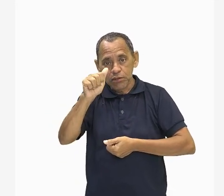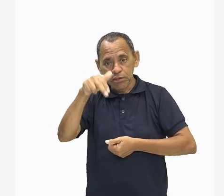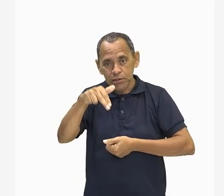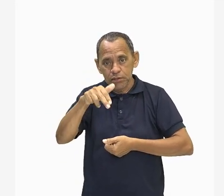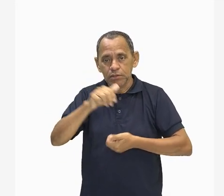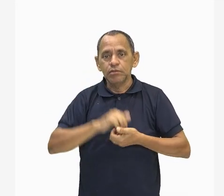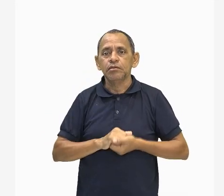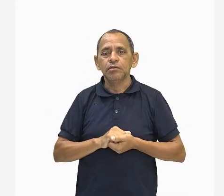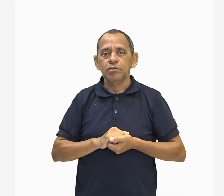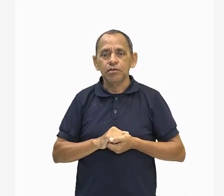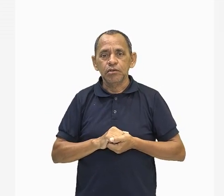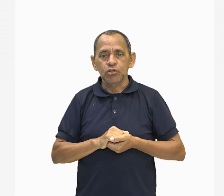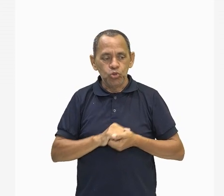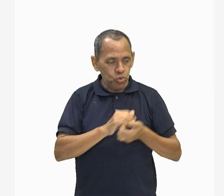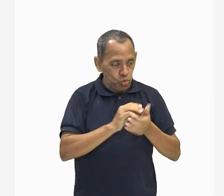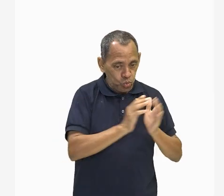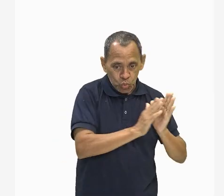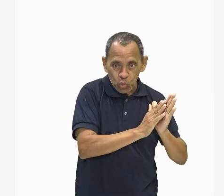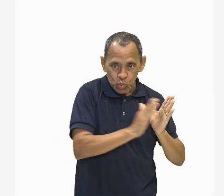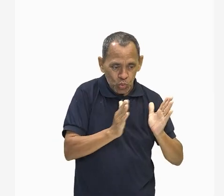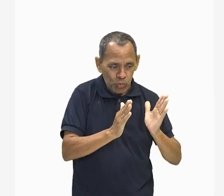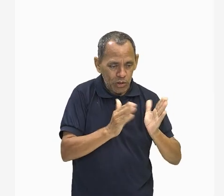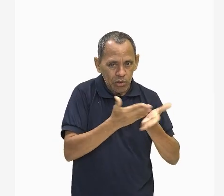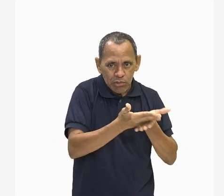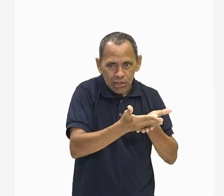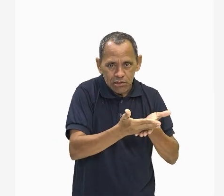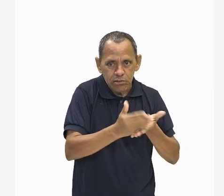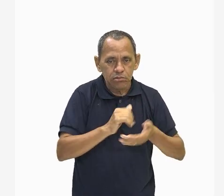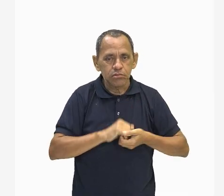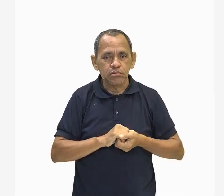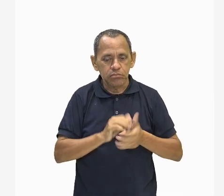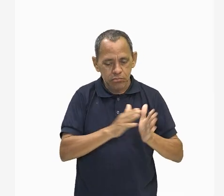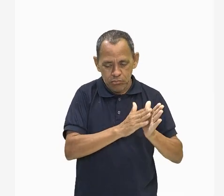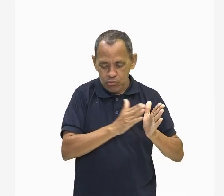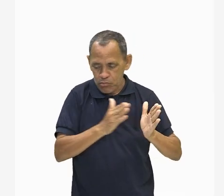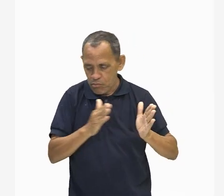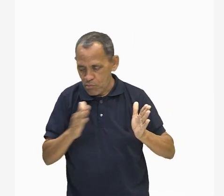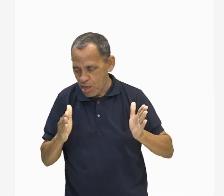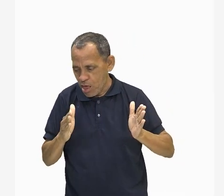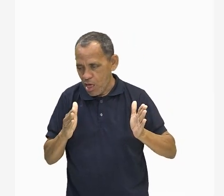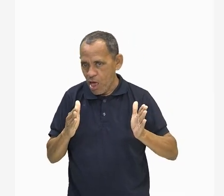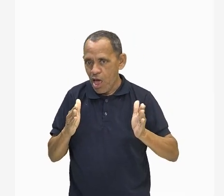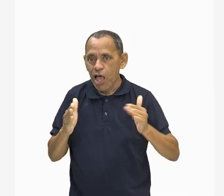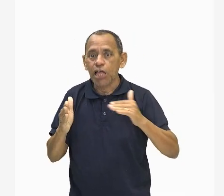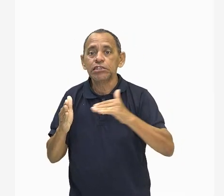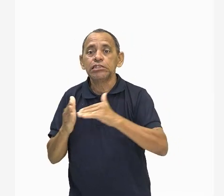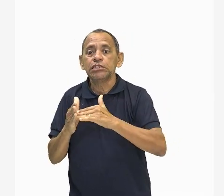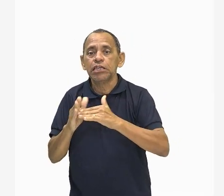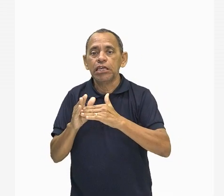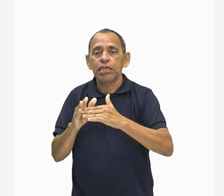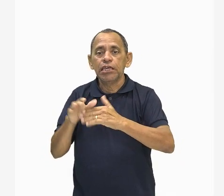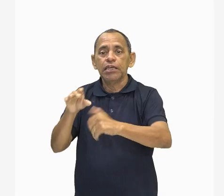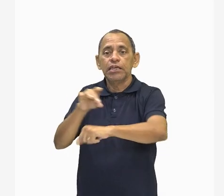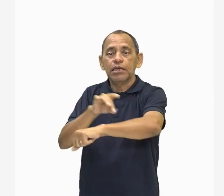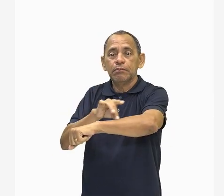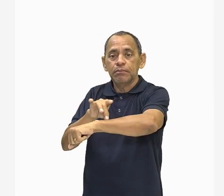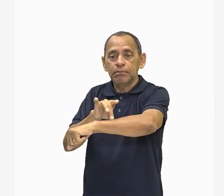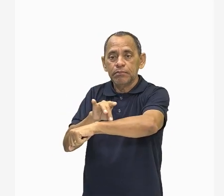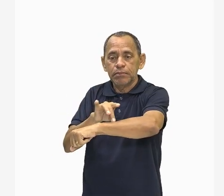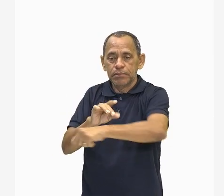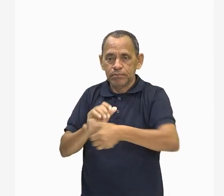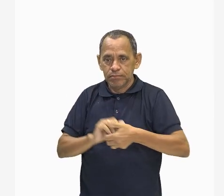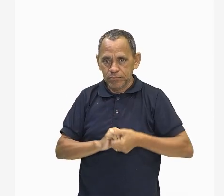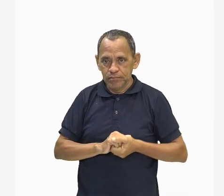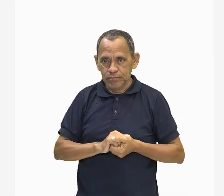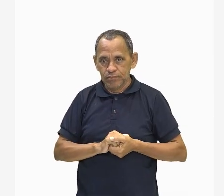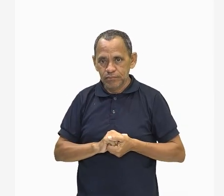nem um bebezinho, e com o passar do tempo, a gente pode chegar até aí a faixa preta, que é o 1º dan, que é onde